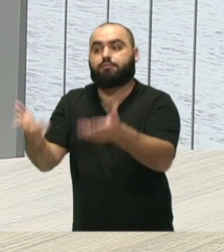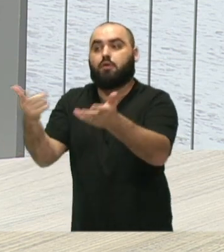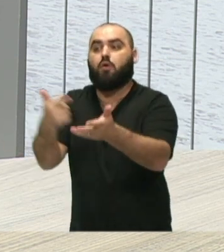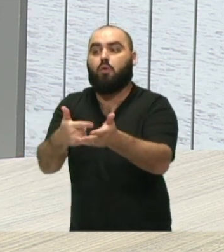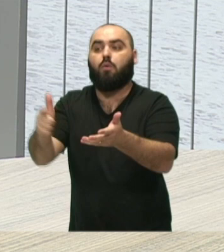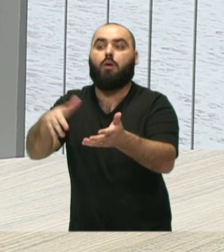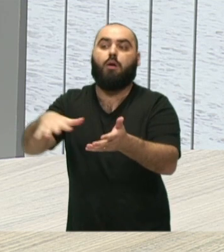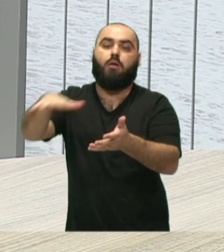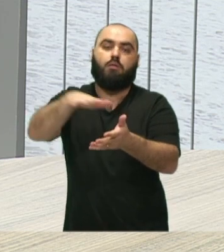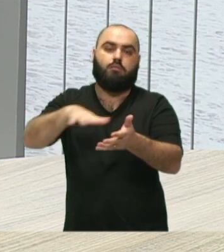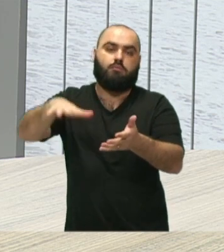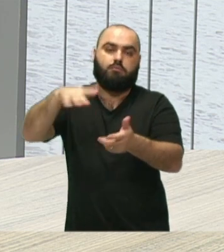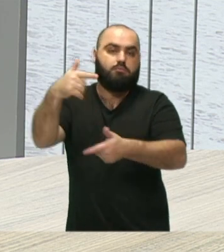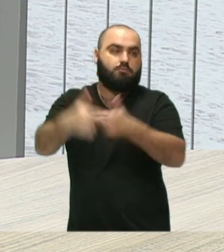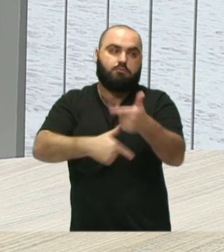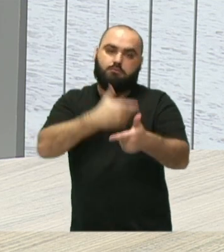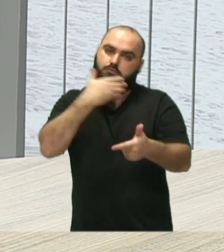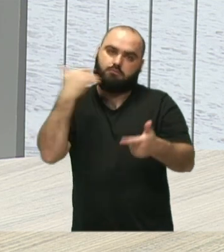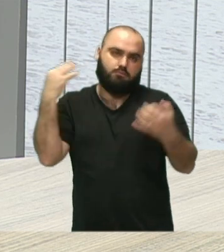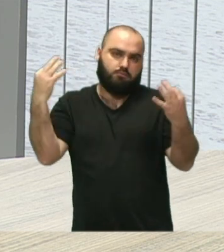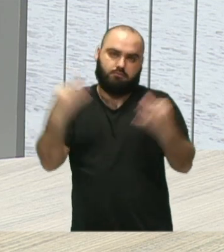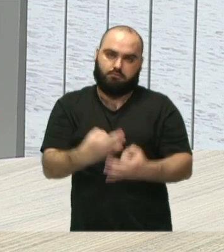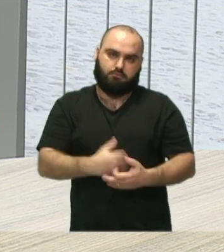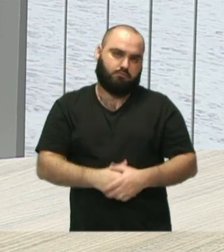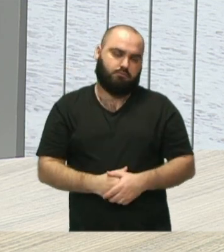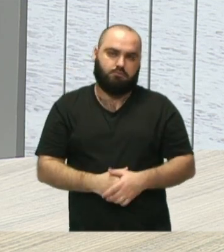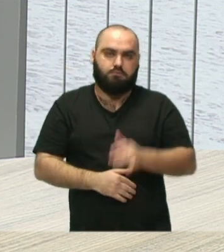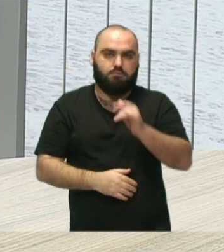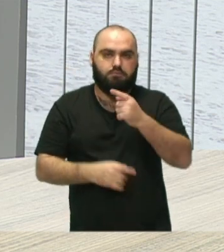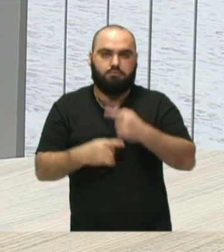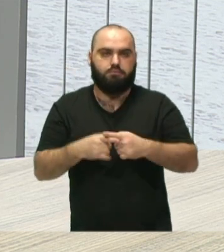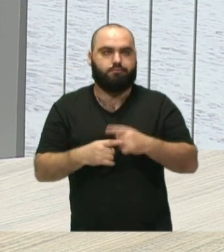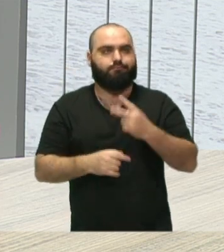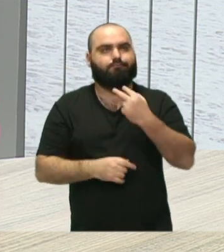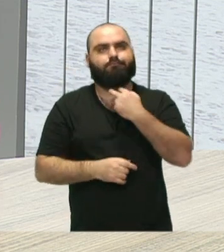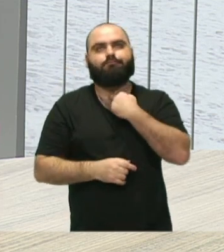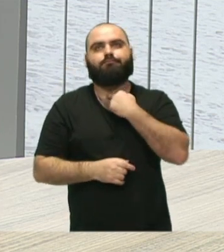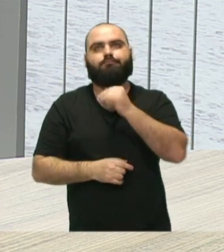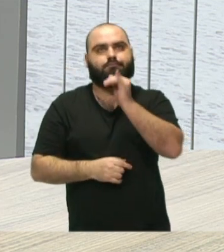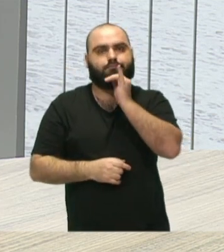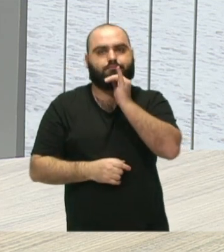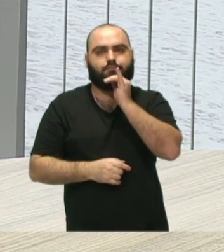que façam o seu trabalho da melhor maneira possível, porque a gente também não pode